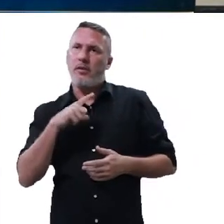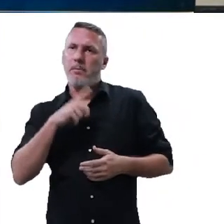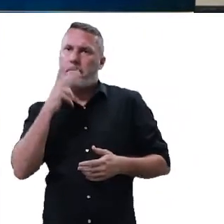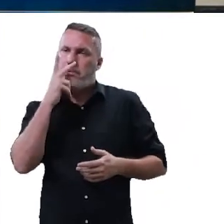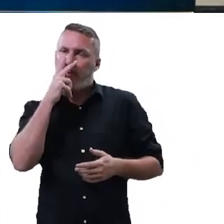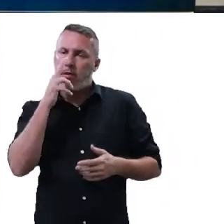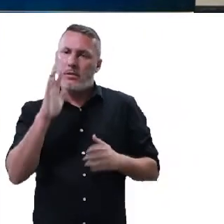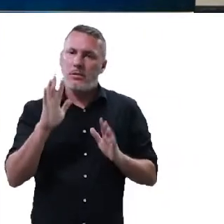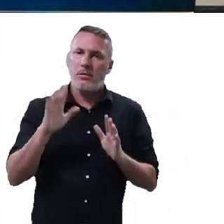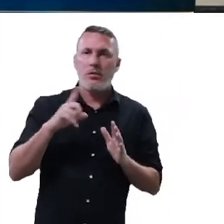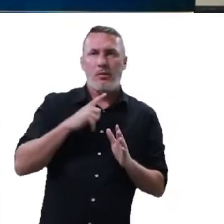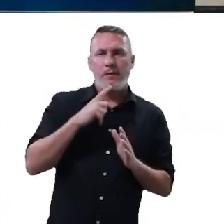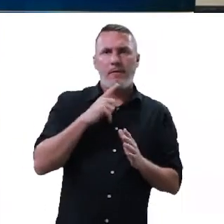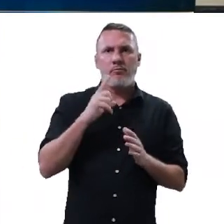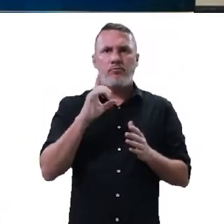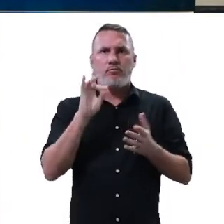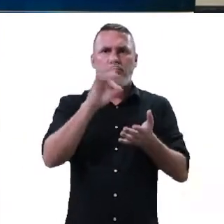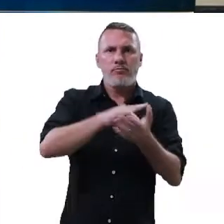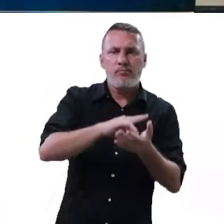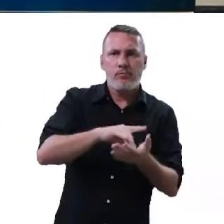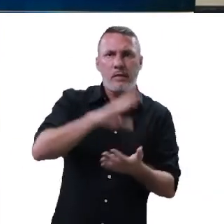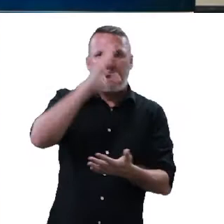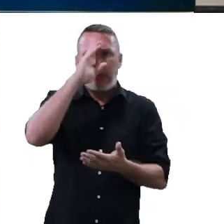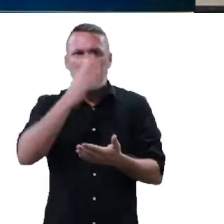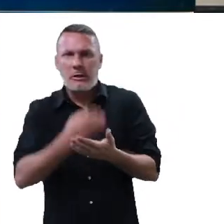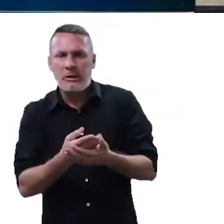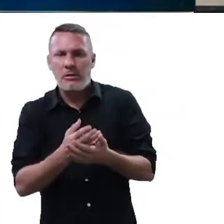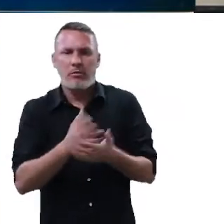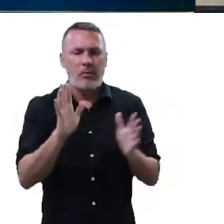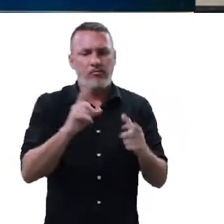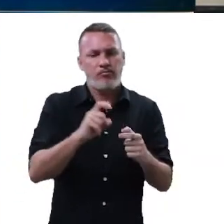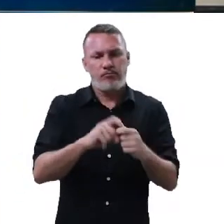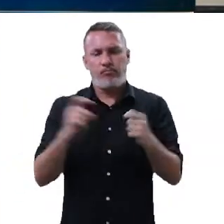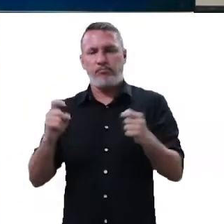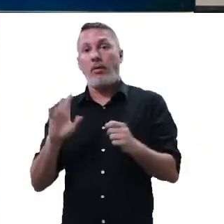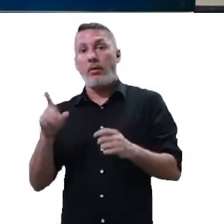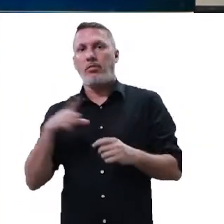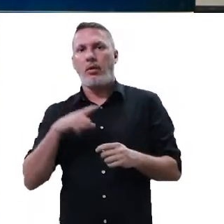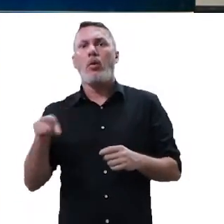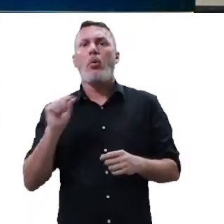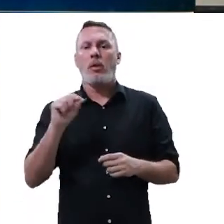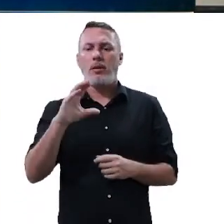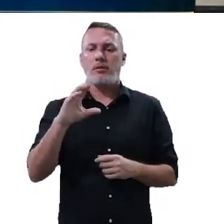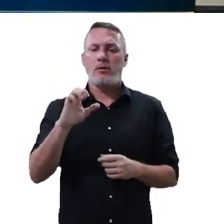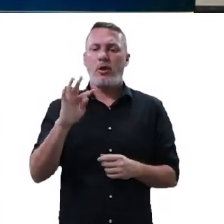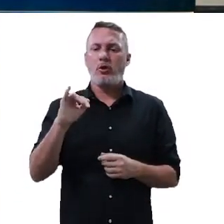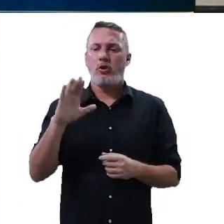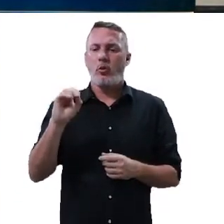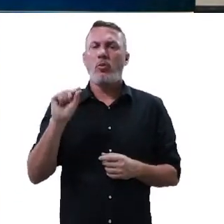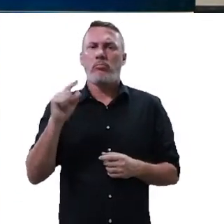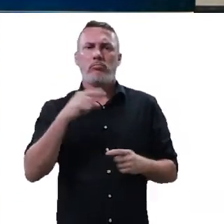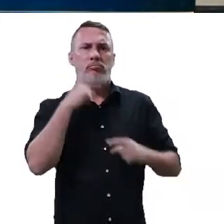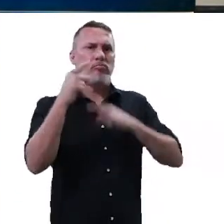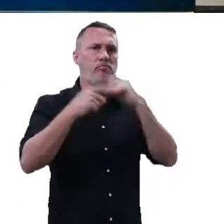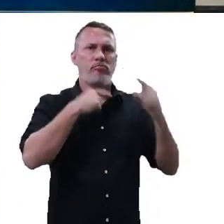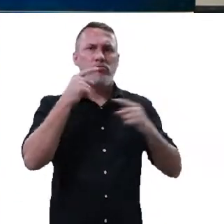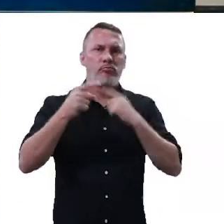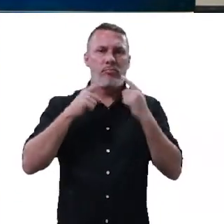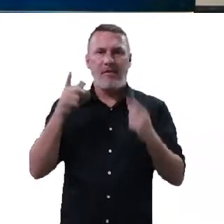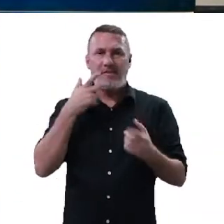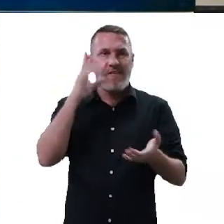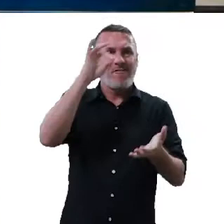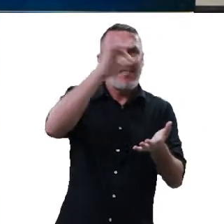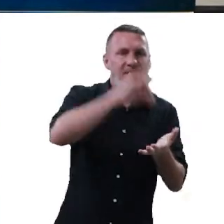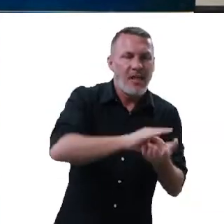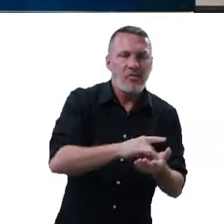quanto desprendida de alguns valores, mas ele era um cético. Então ele dizia o seguinte, que o